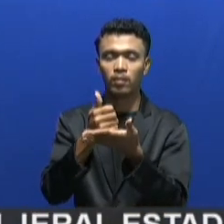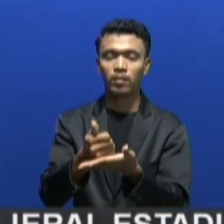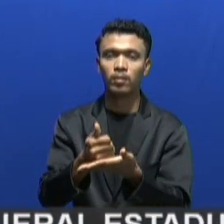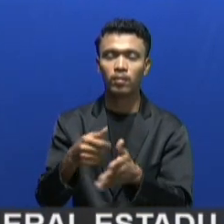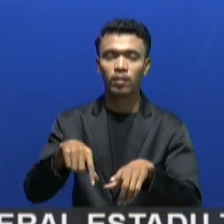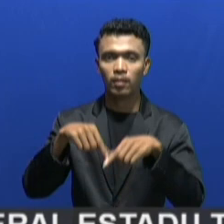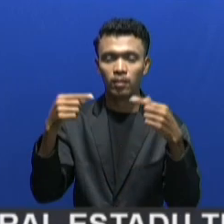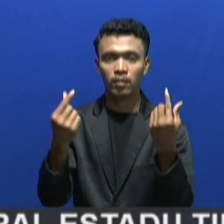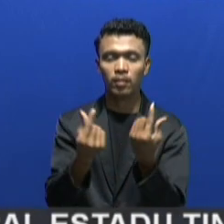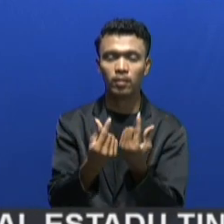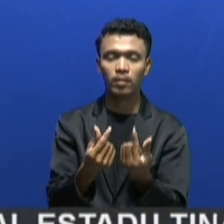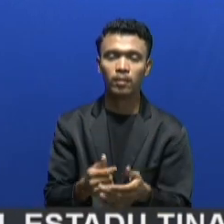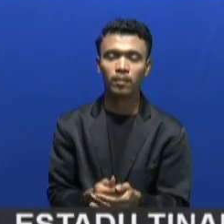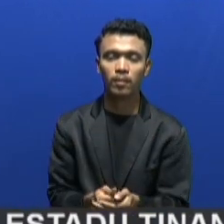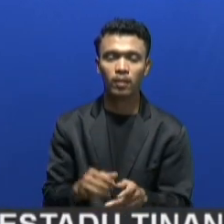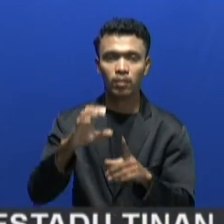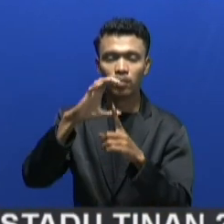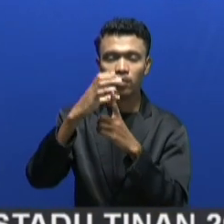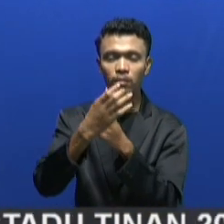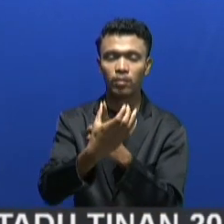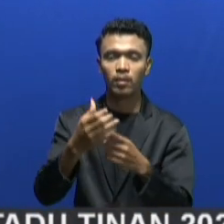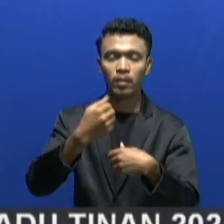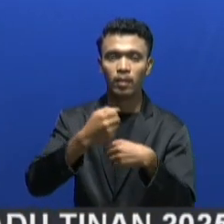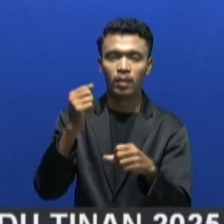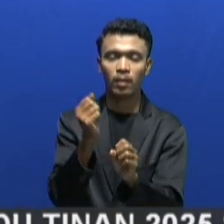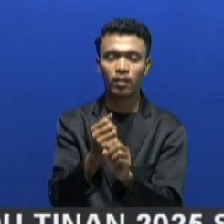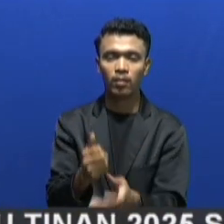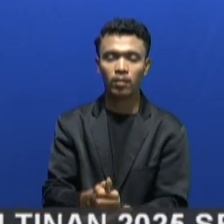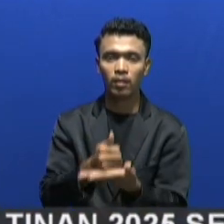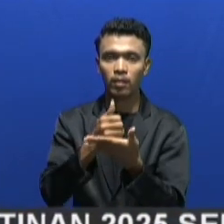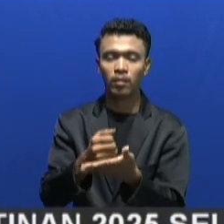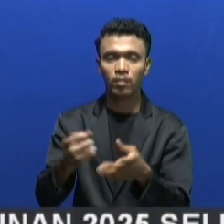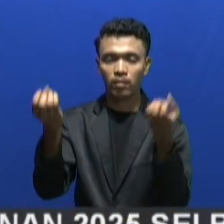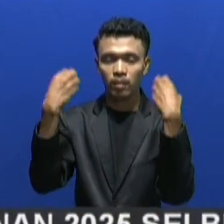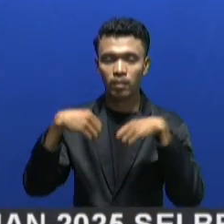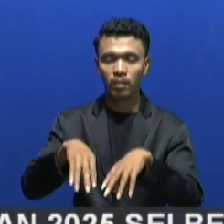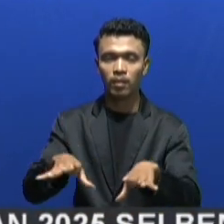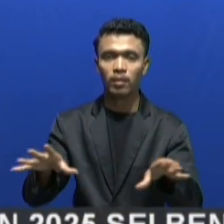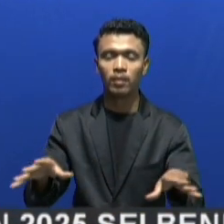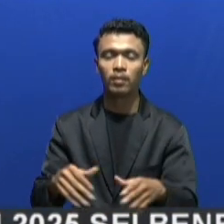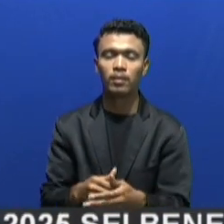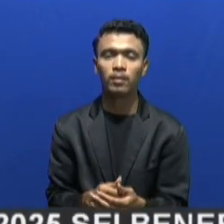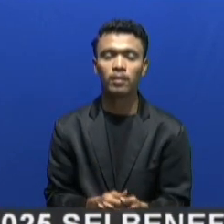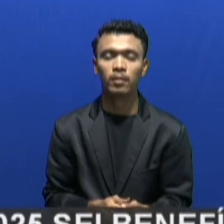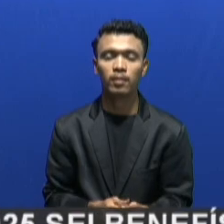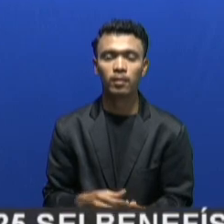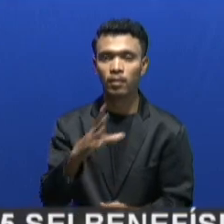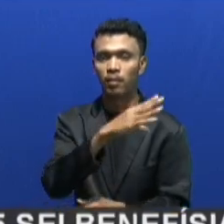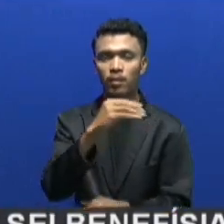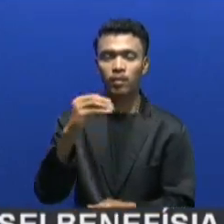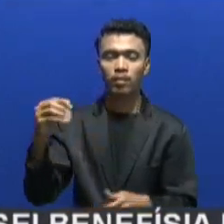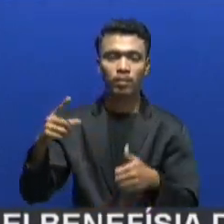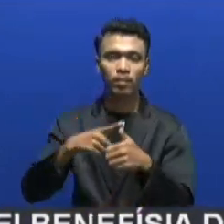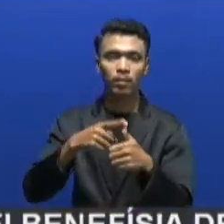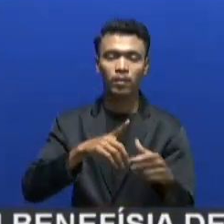Venture Timor-Leste. Tarabando ne parte ida ho disalva biodiversidade ekosistema tasi nian no